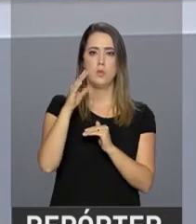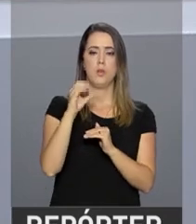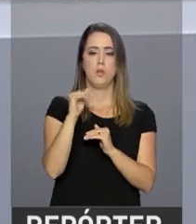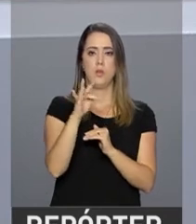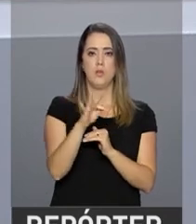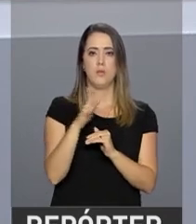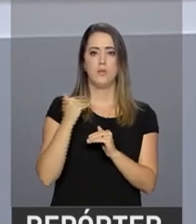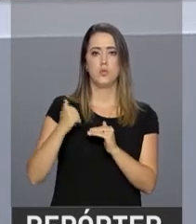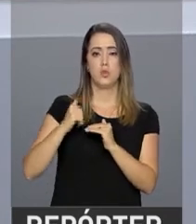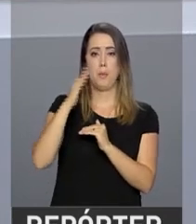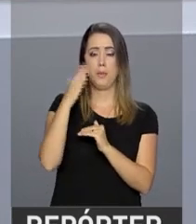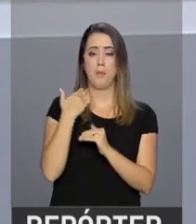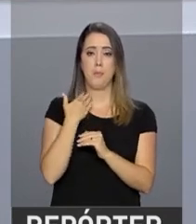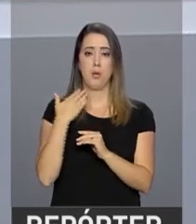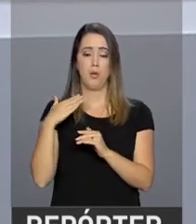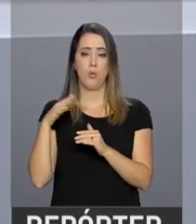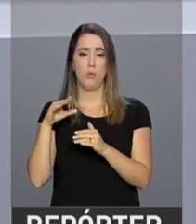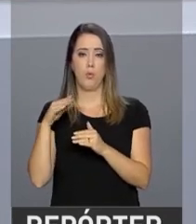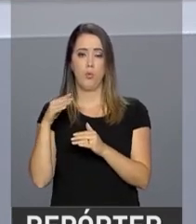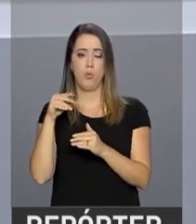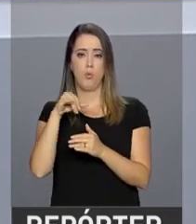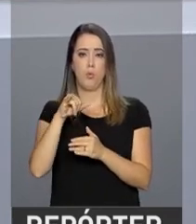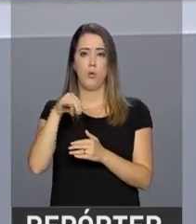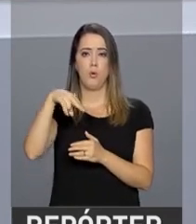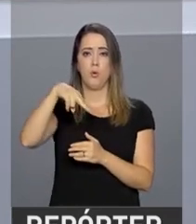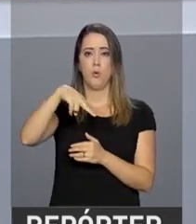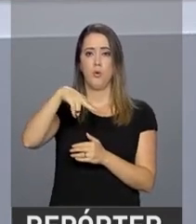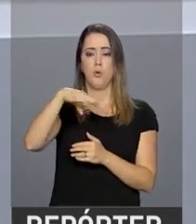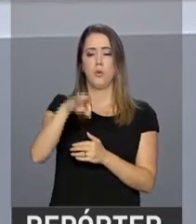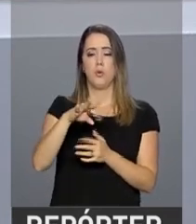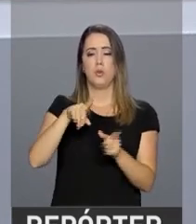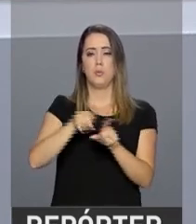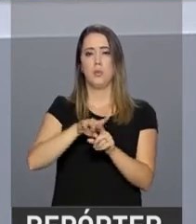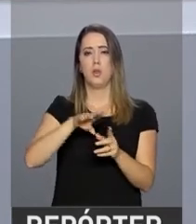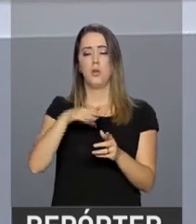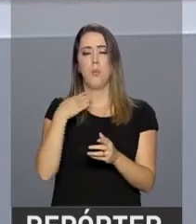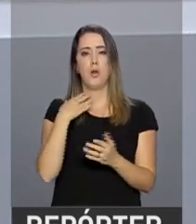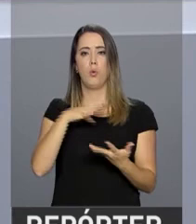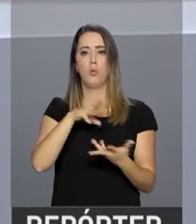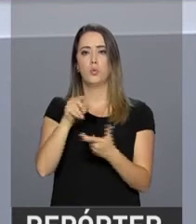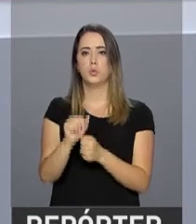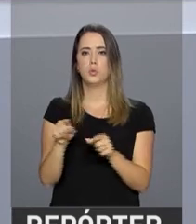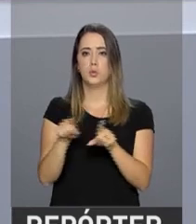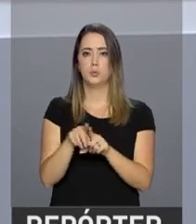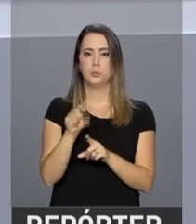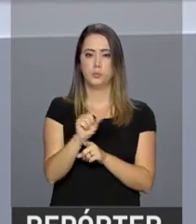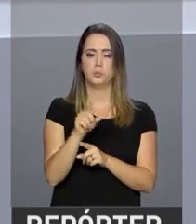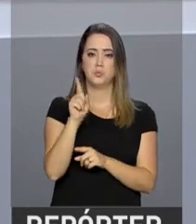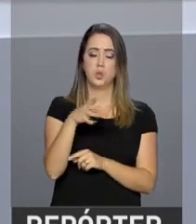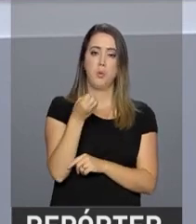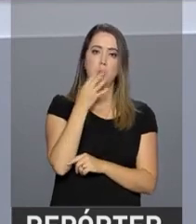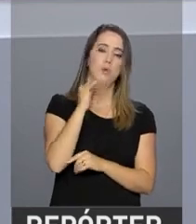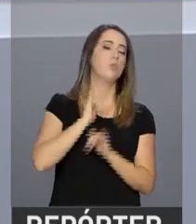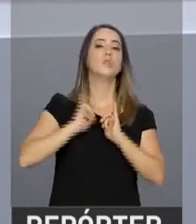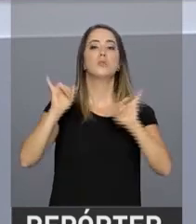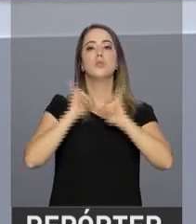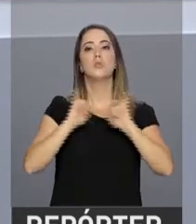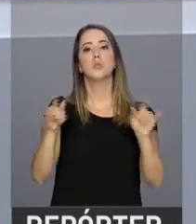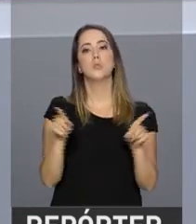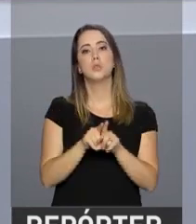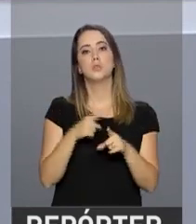ultrapassou o banco interamericano de desenvolvimento eo banco mundial para diogo trata se de uma notícia muito importante